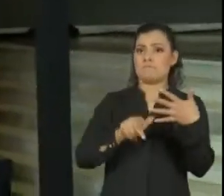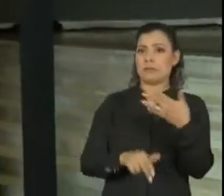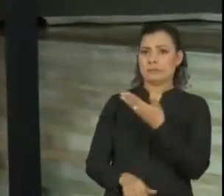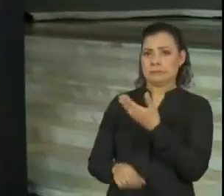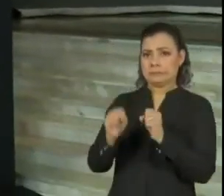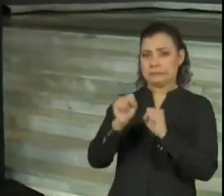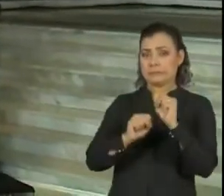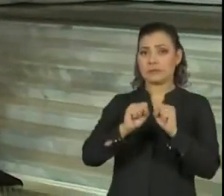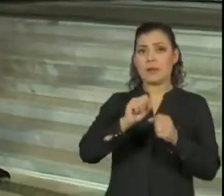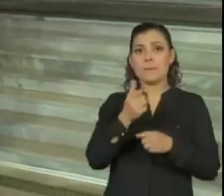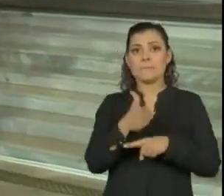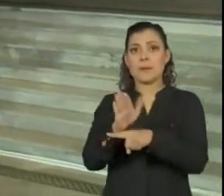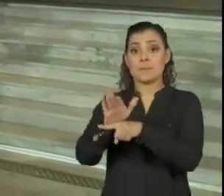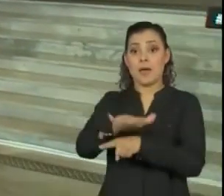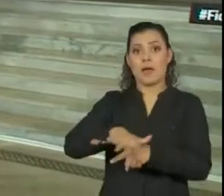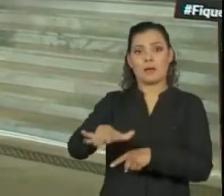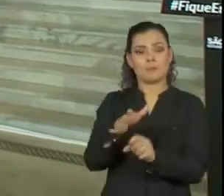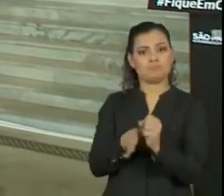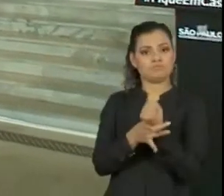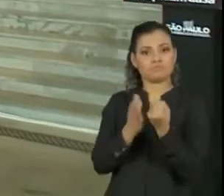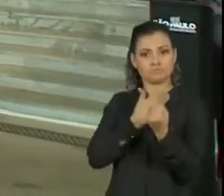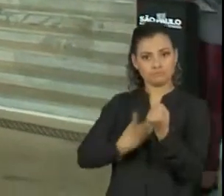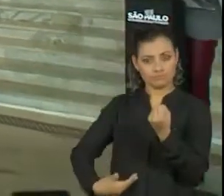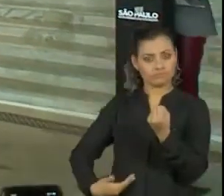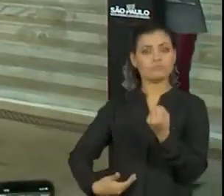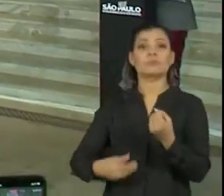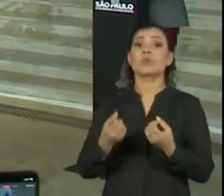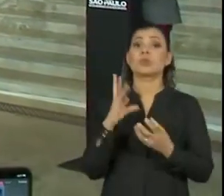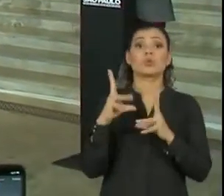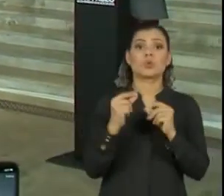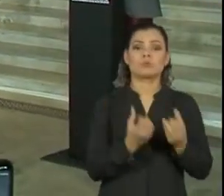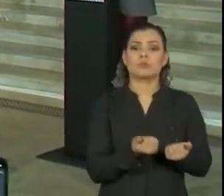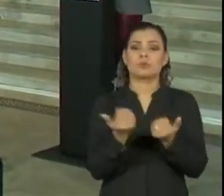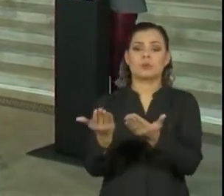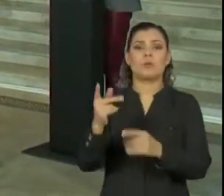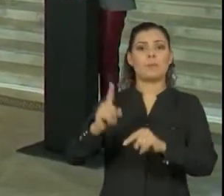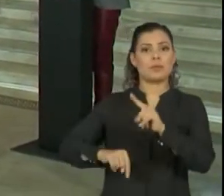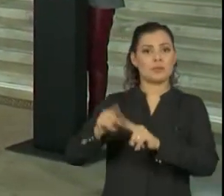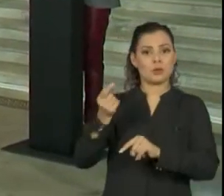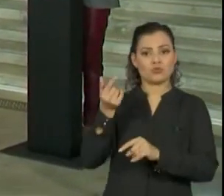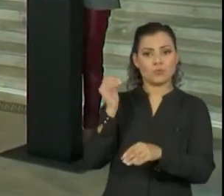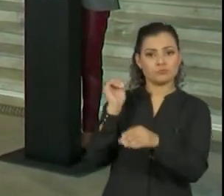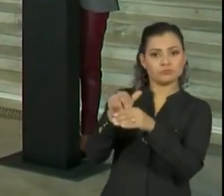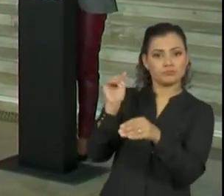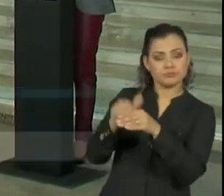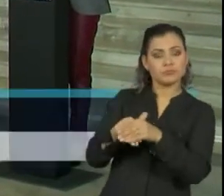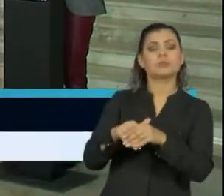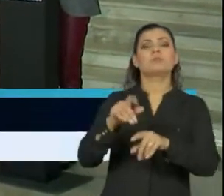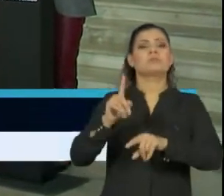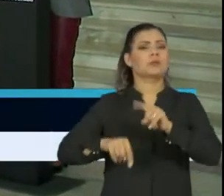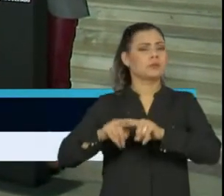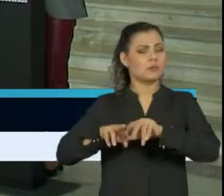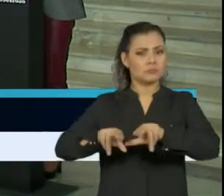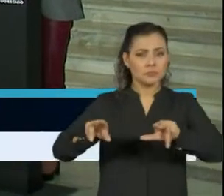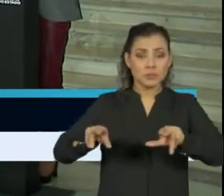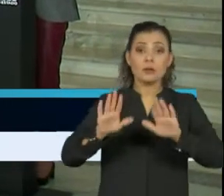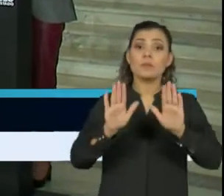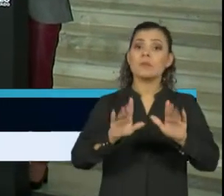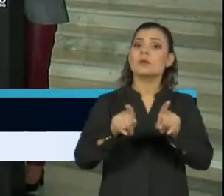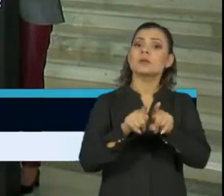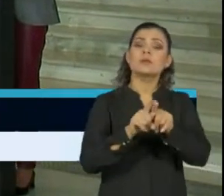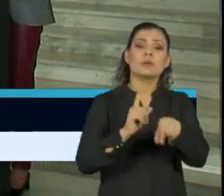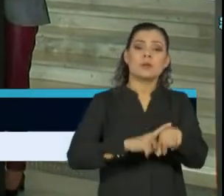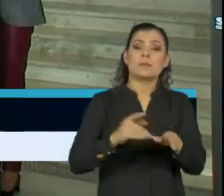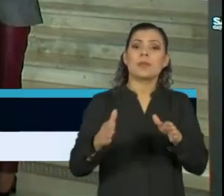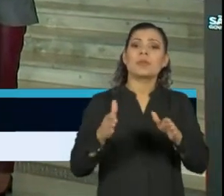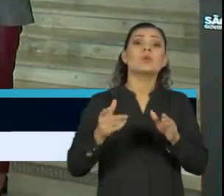Incorporadora, Zanqueta. Todos eles doaram recursos financeiros, insumos, mas também seu tempo